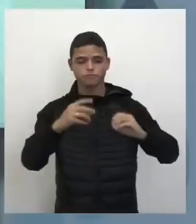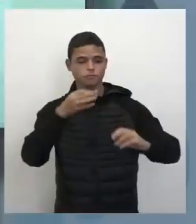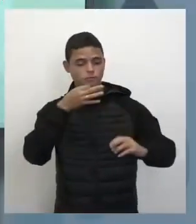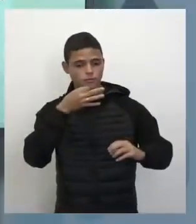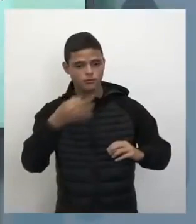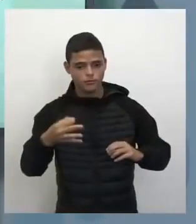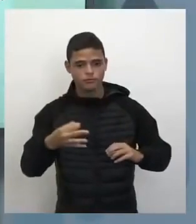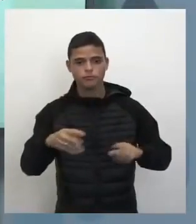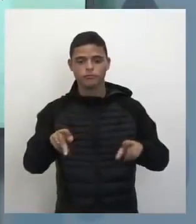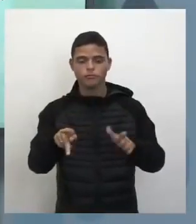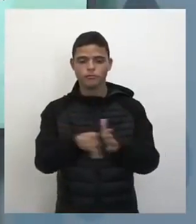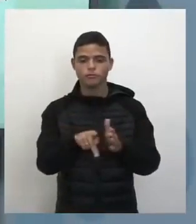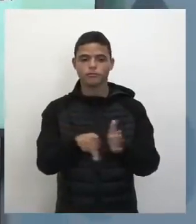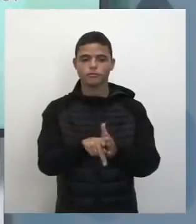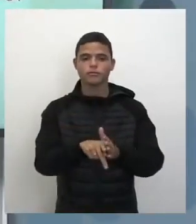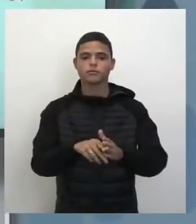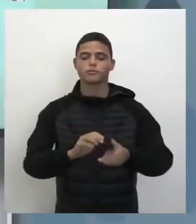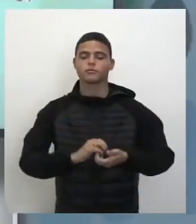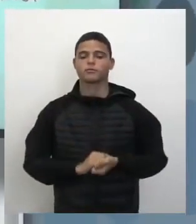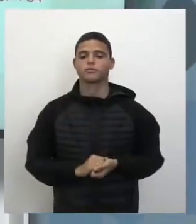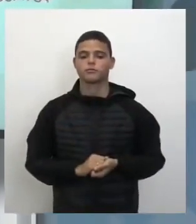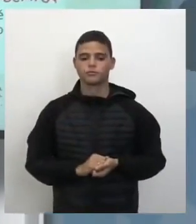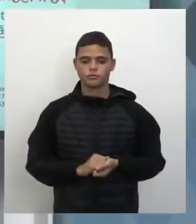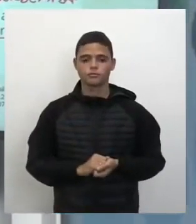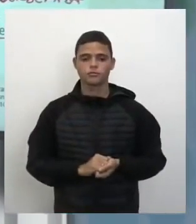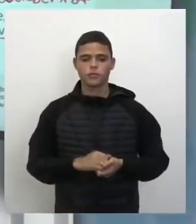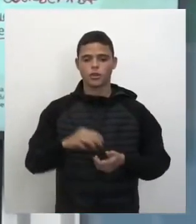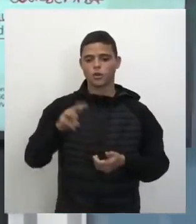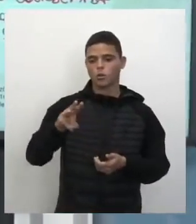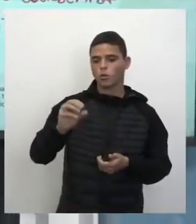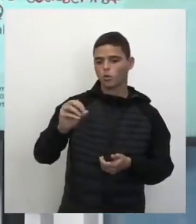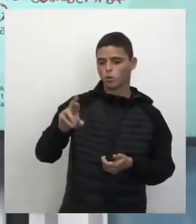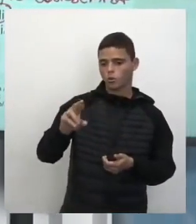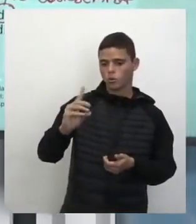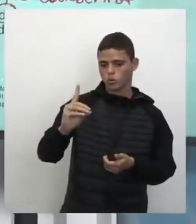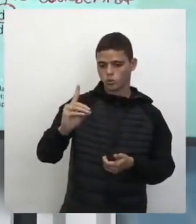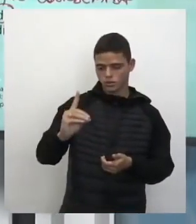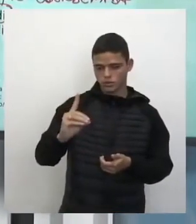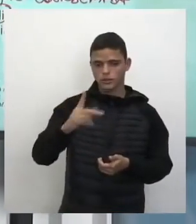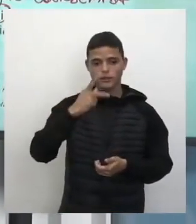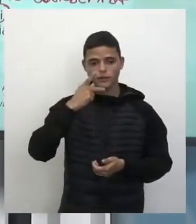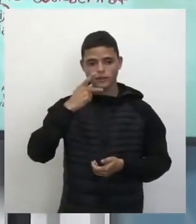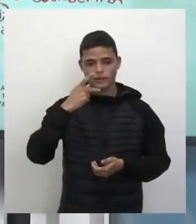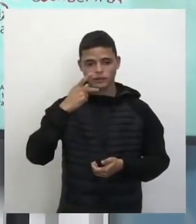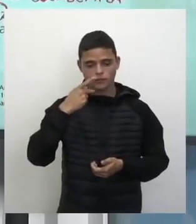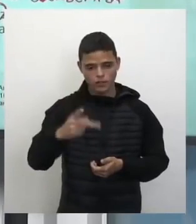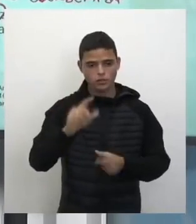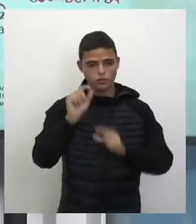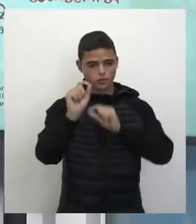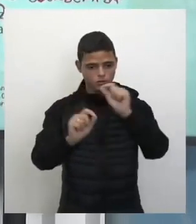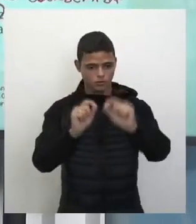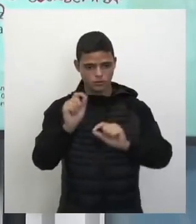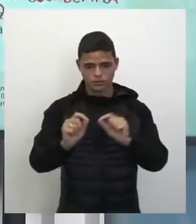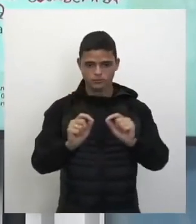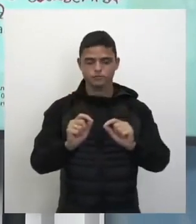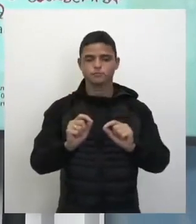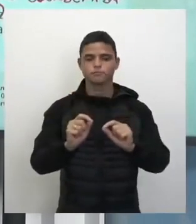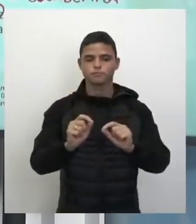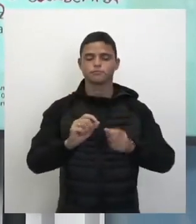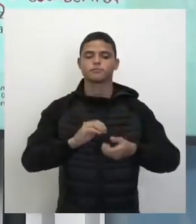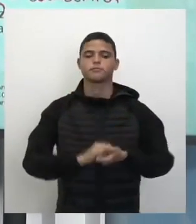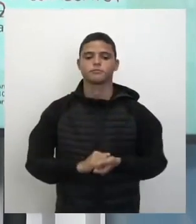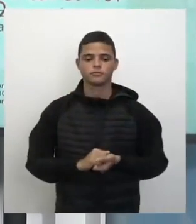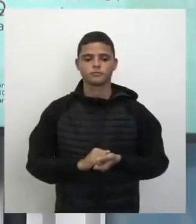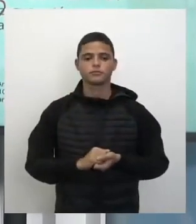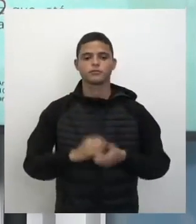citando a fala do Instituto, né? Então, o Instituto World Watch Institute diz isso. O que ele diz? Ele diz isso. Então,